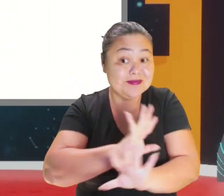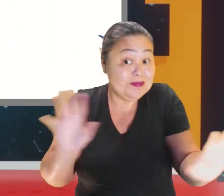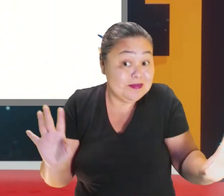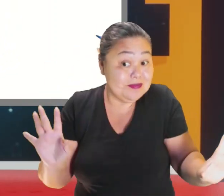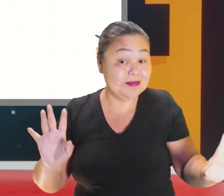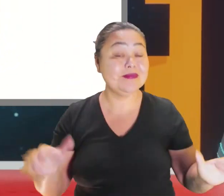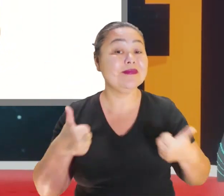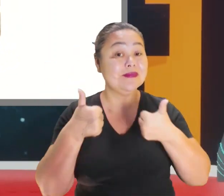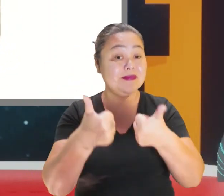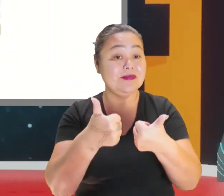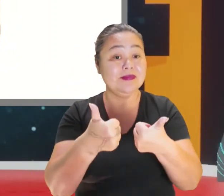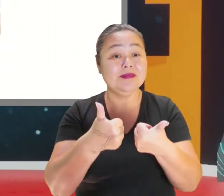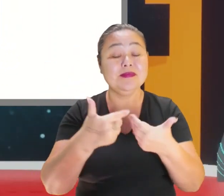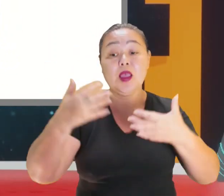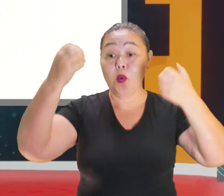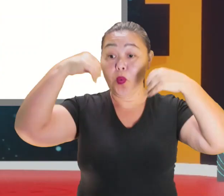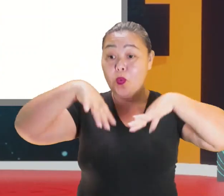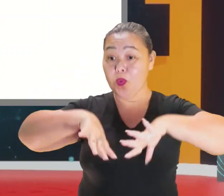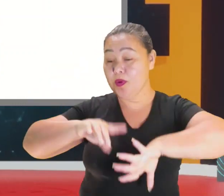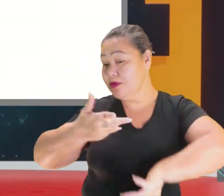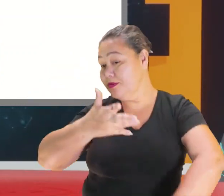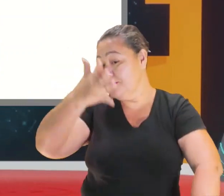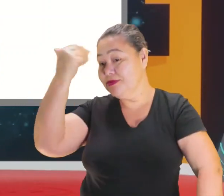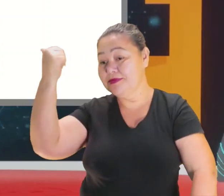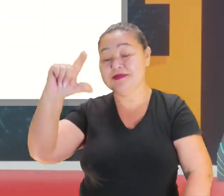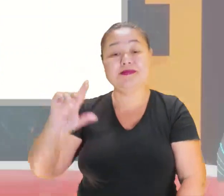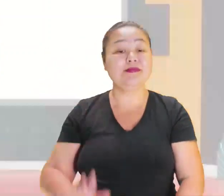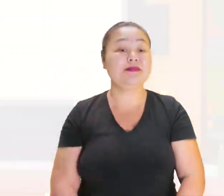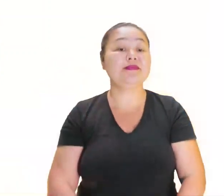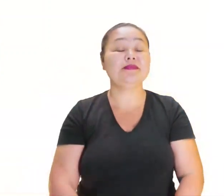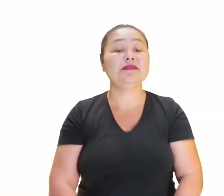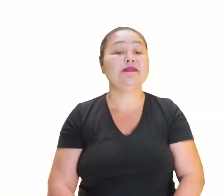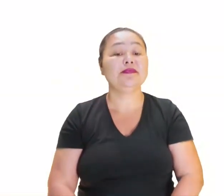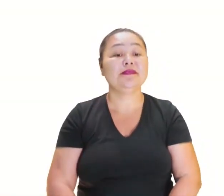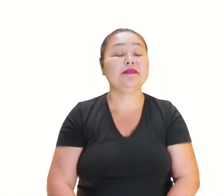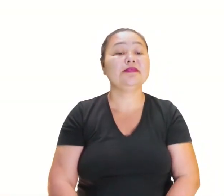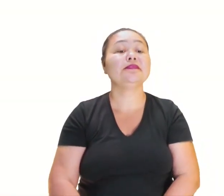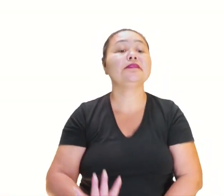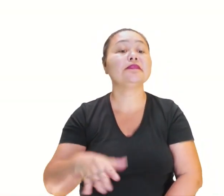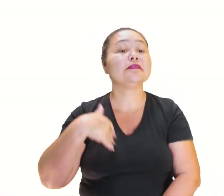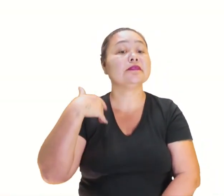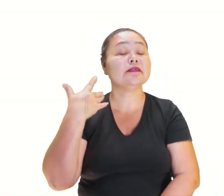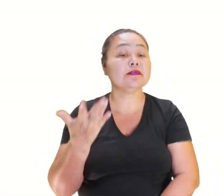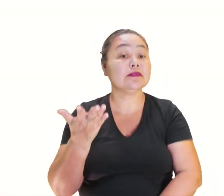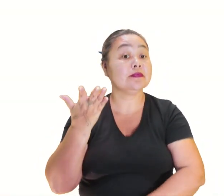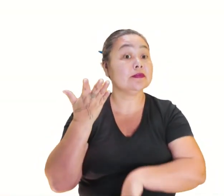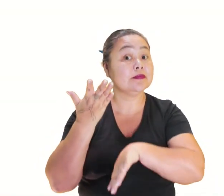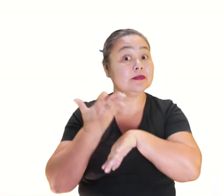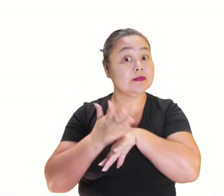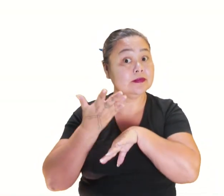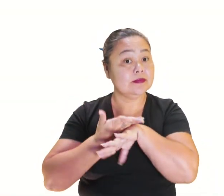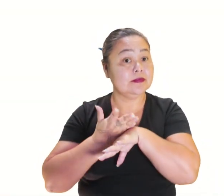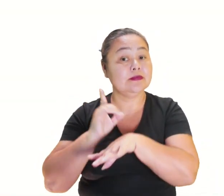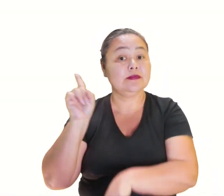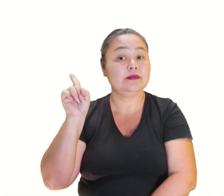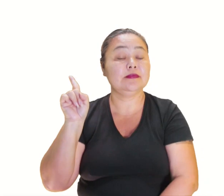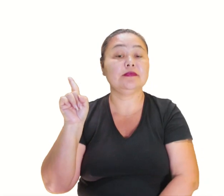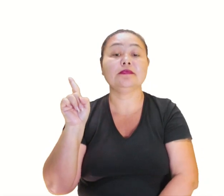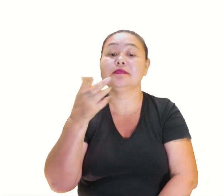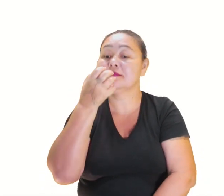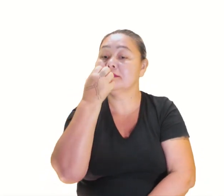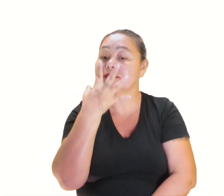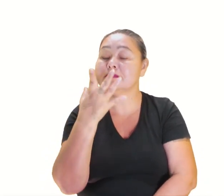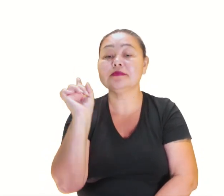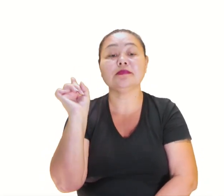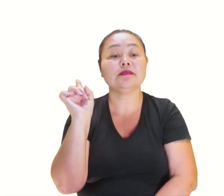Entendi. Beleza? Entendi. Chega de suador? Vamos junto? Então olha lá, vamos treinar. Então quando a gente fala na prática, aí que a coisa fica boa.